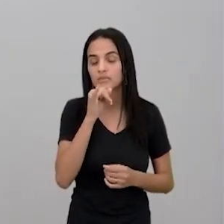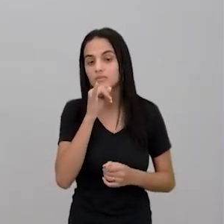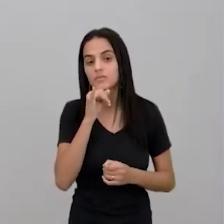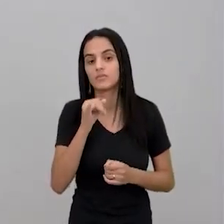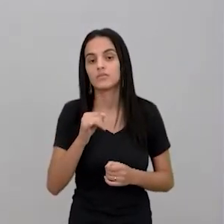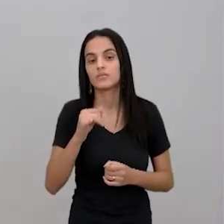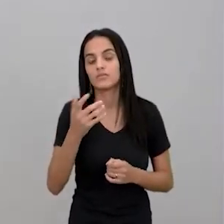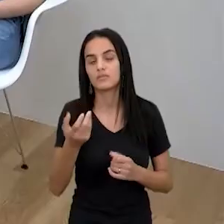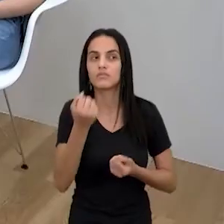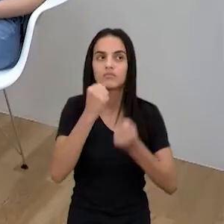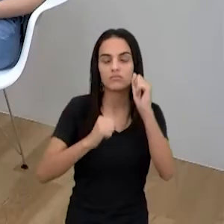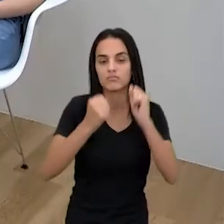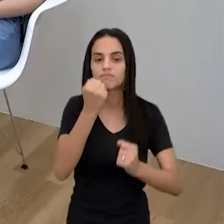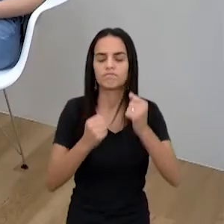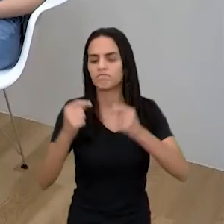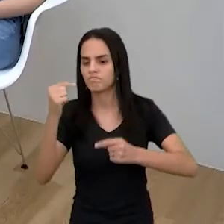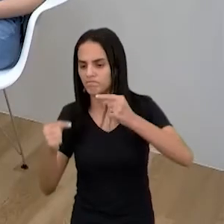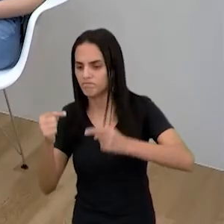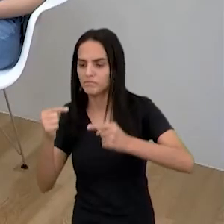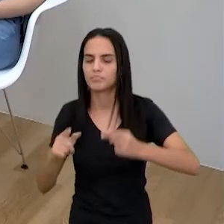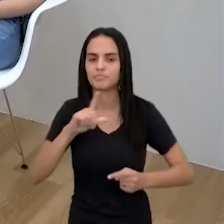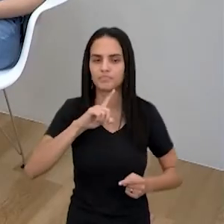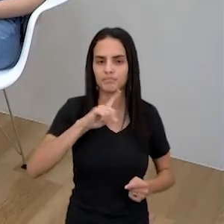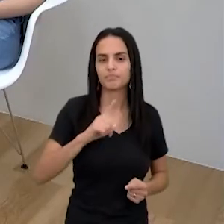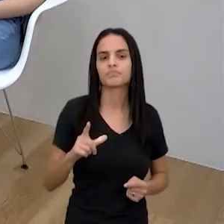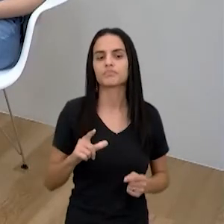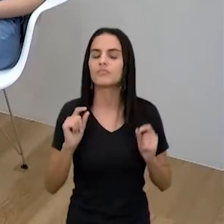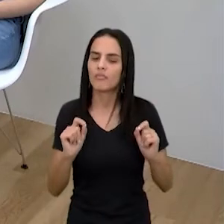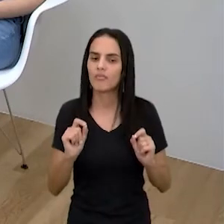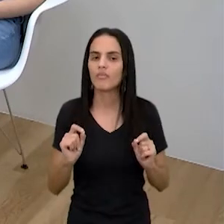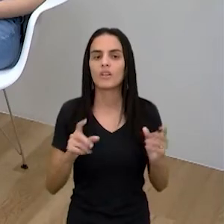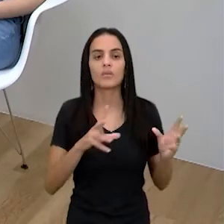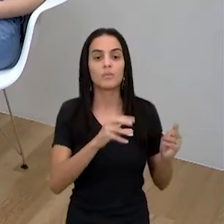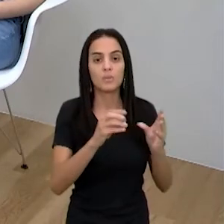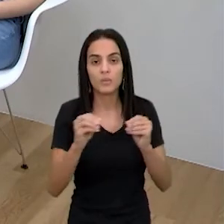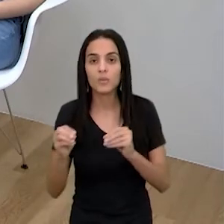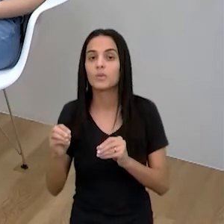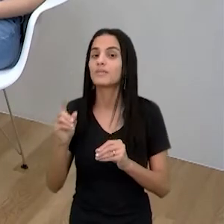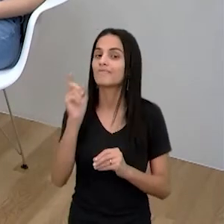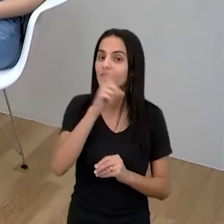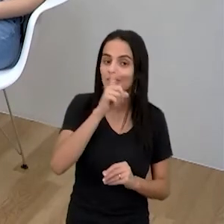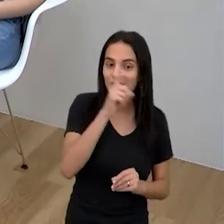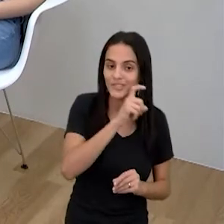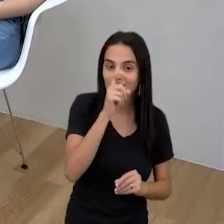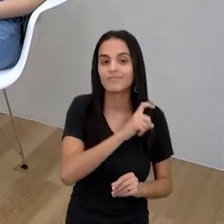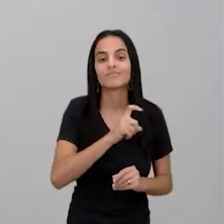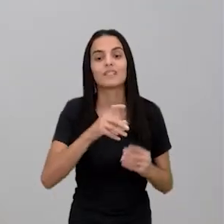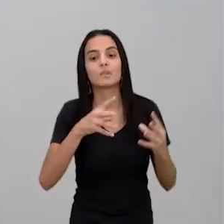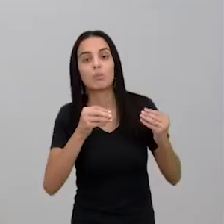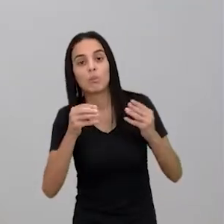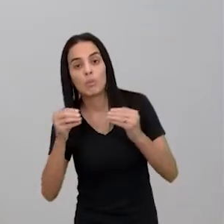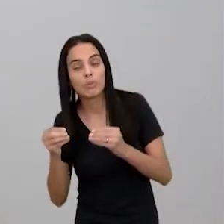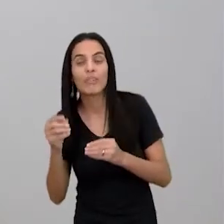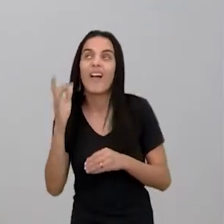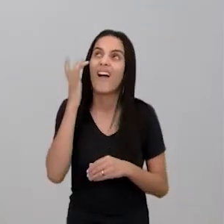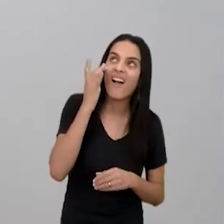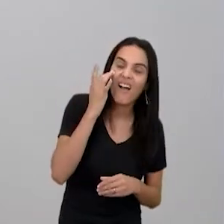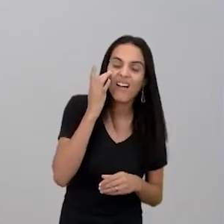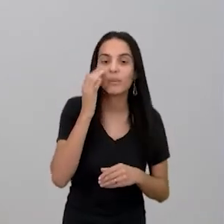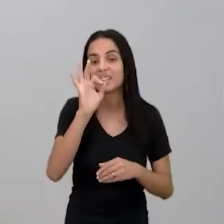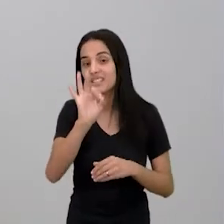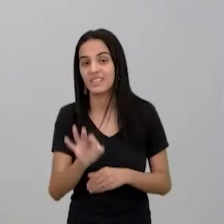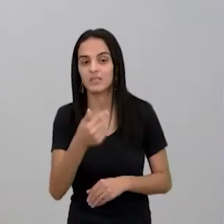já está falando isso lá desde os hominídeos, com o início da agricultura e domesticação lá dos animais. Então, essa